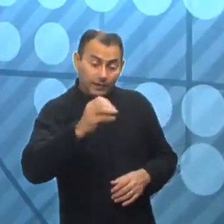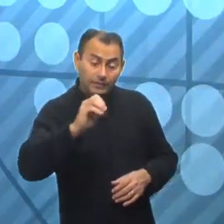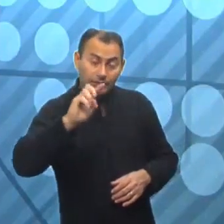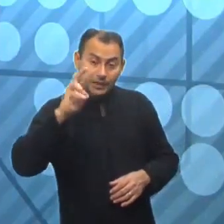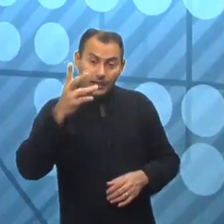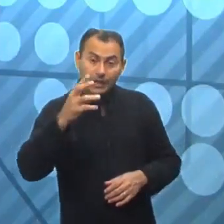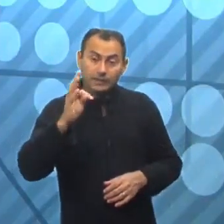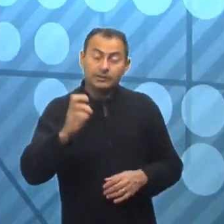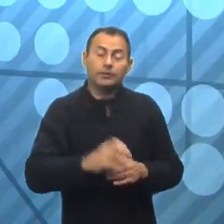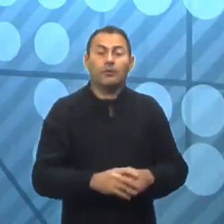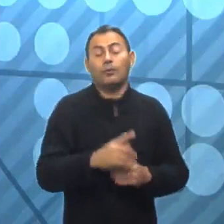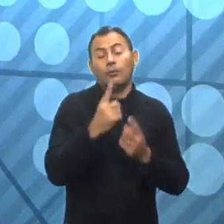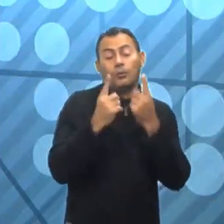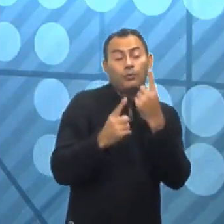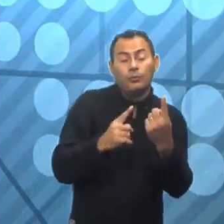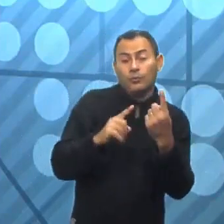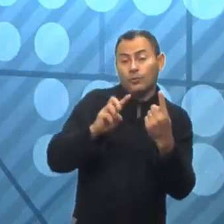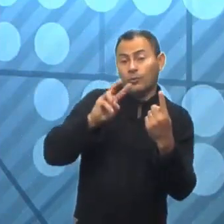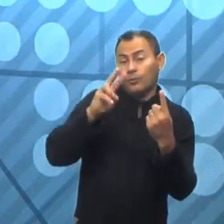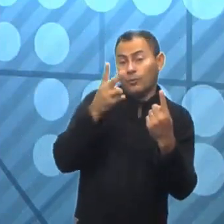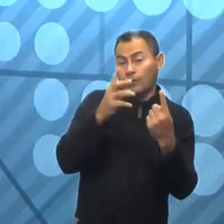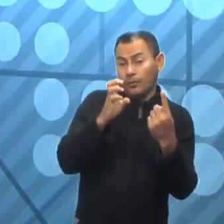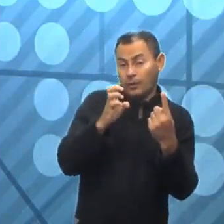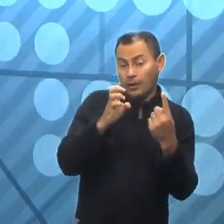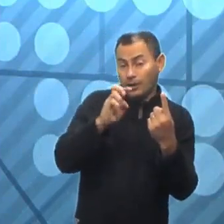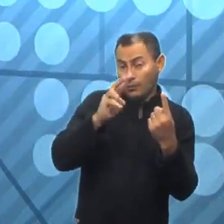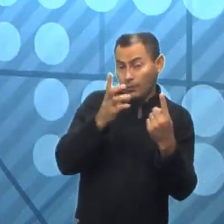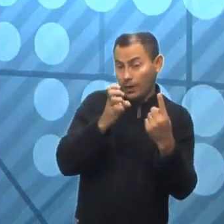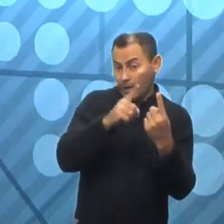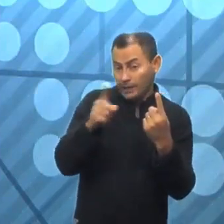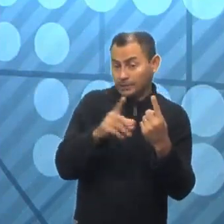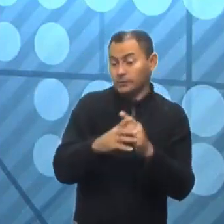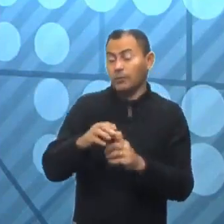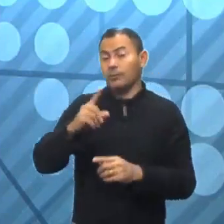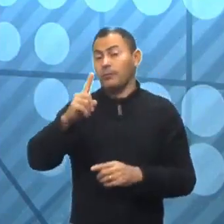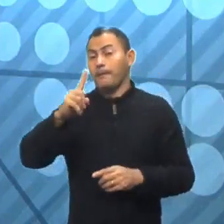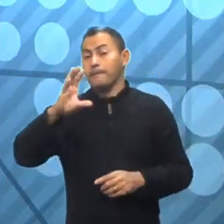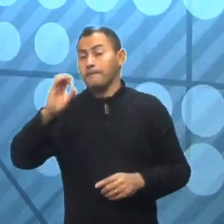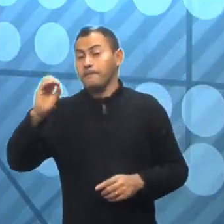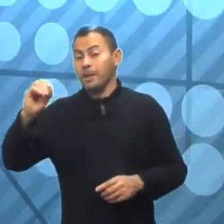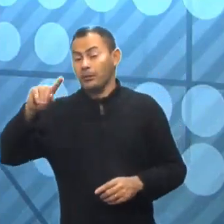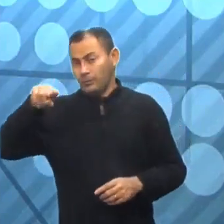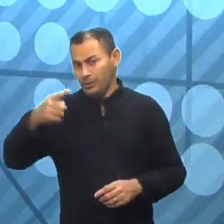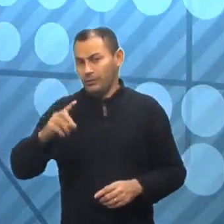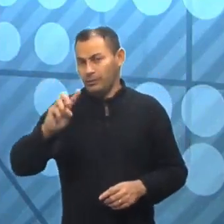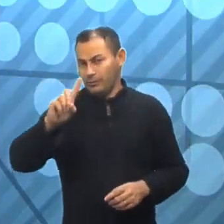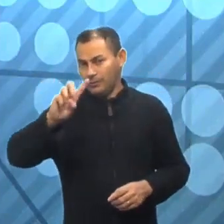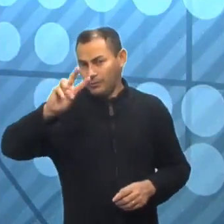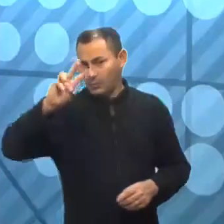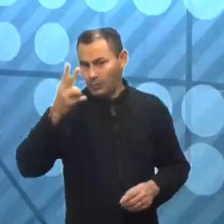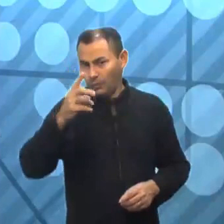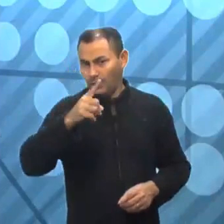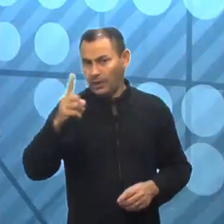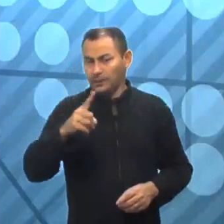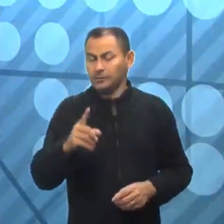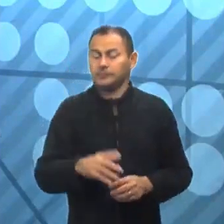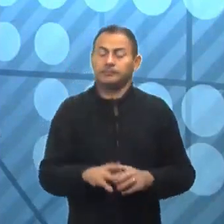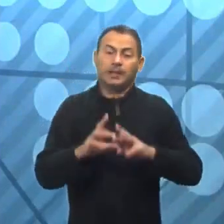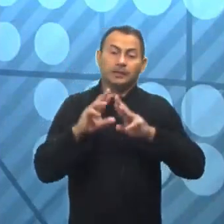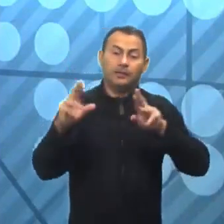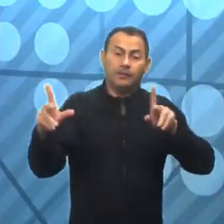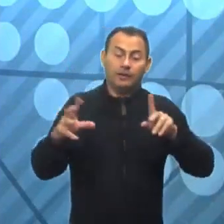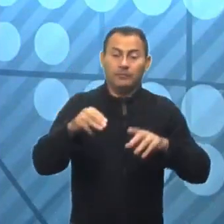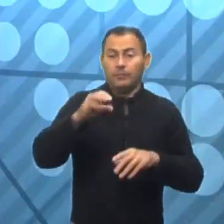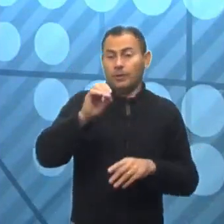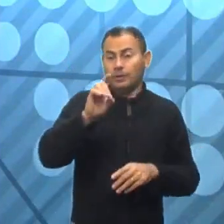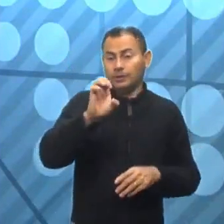Hz e 1000 Hz. Então, você fez a variação dessas duas frequências. É diferente da modulação FM.